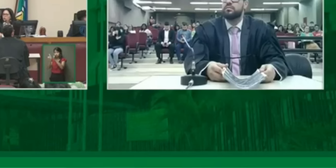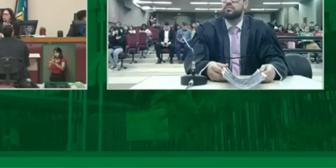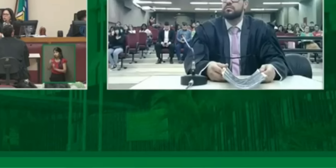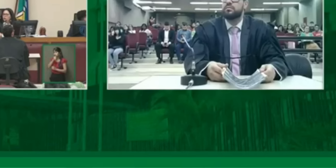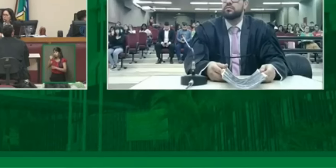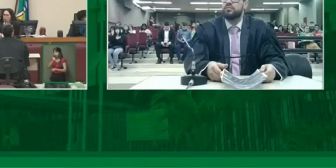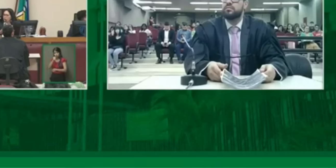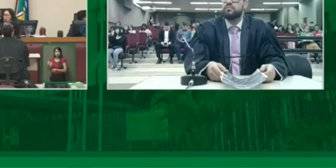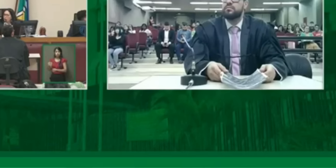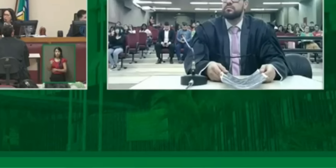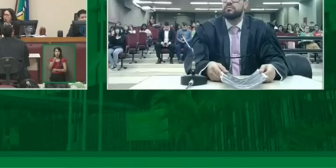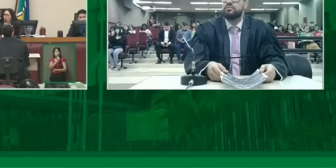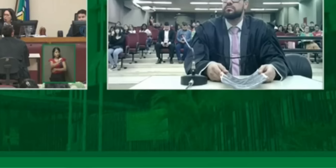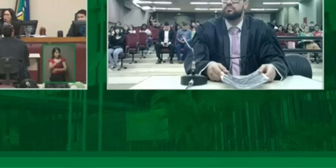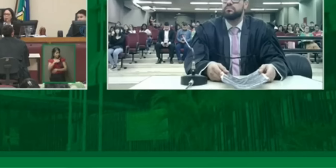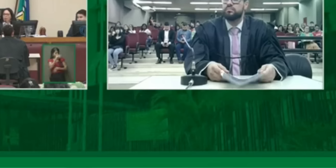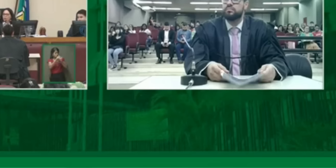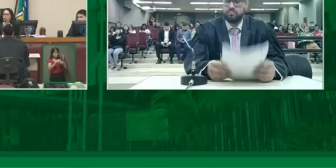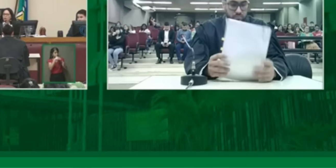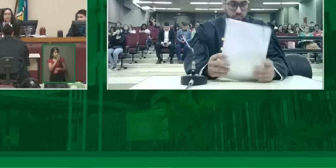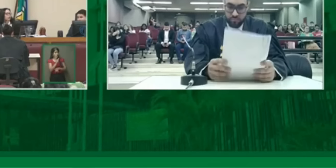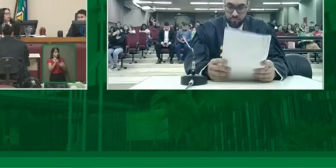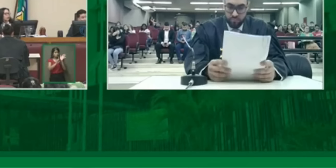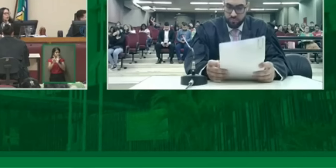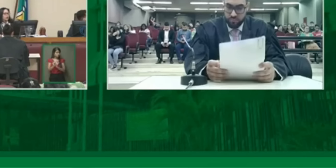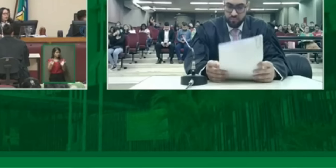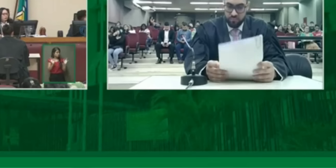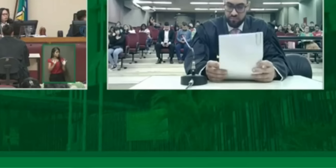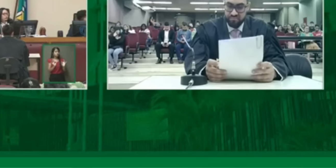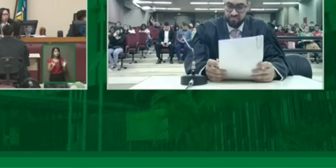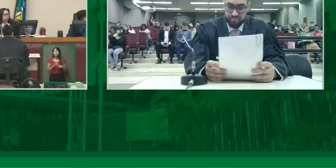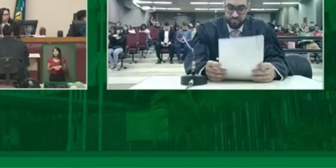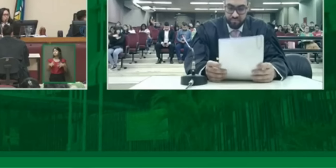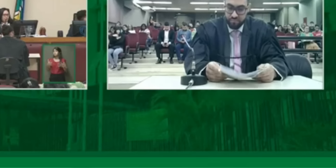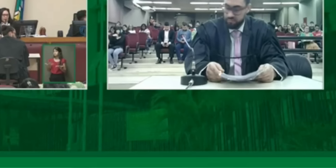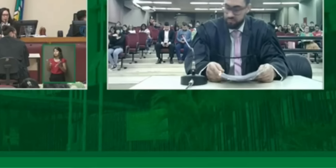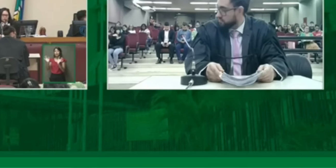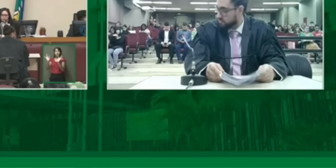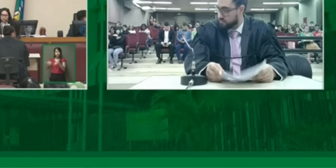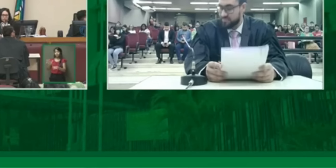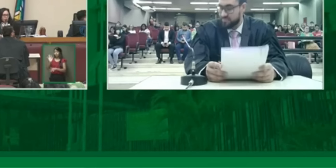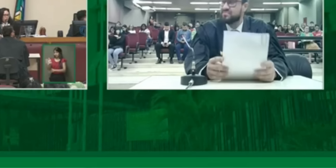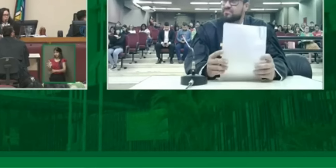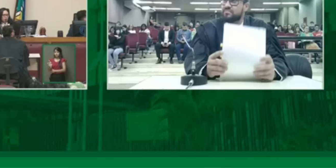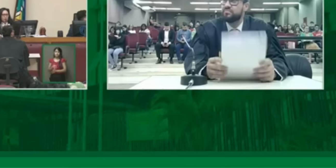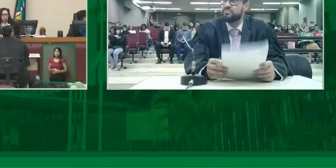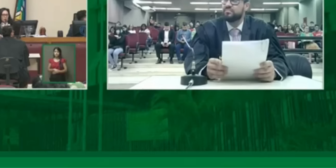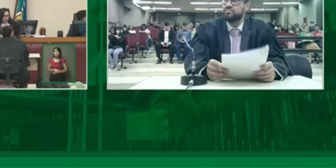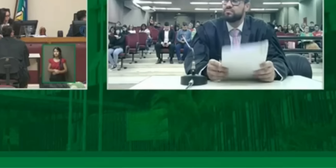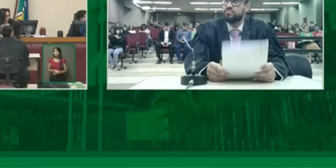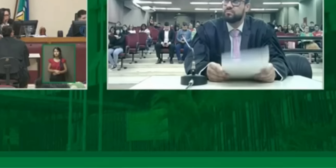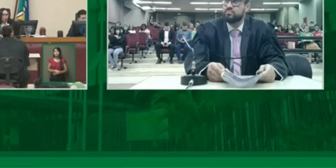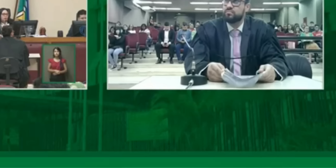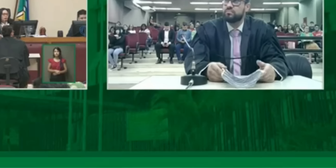interrogatório. A defesa tem algo a requerer? A perguntar? Não. O seu interrogatório está encerrado.